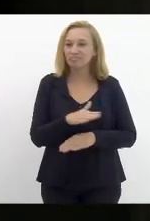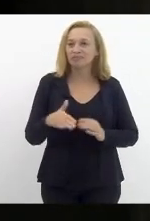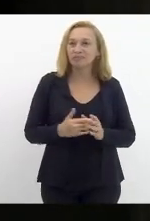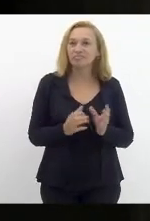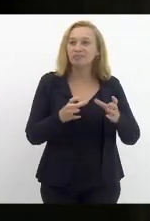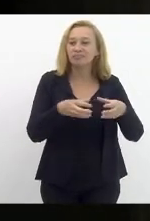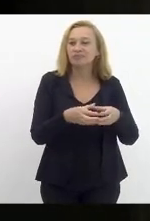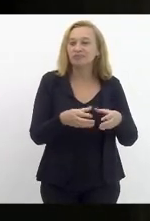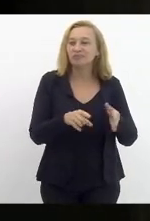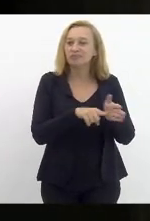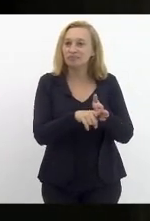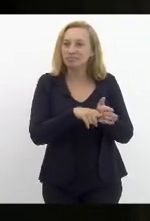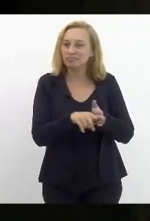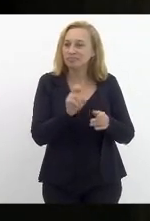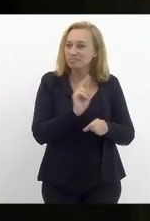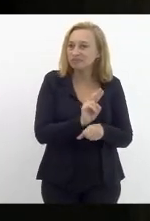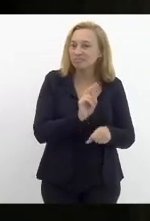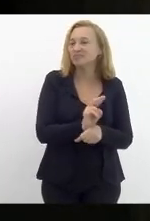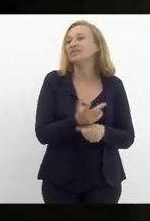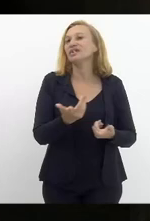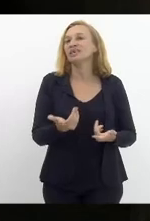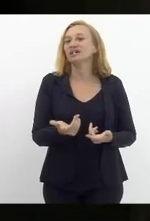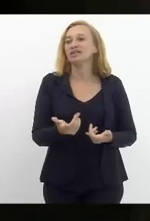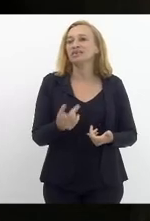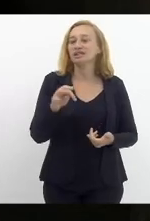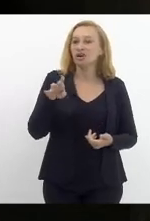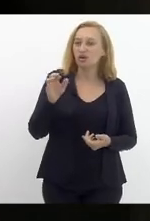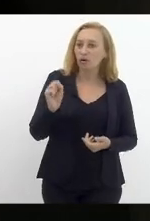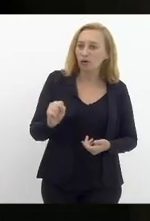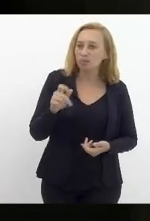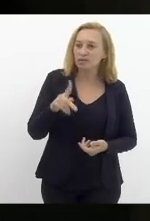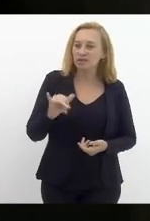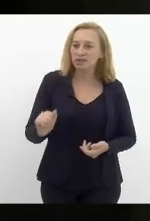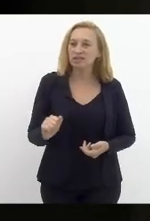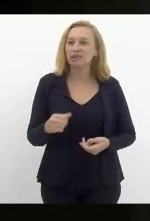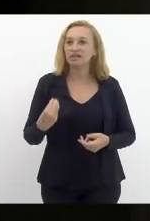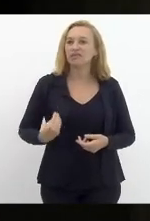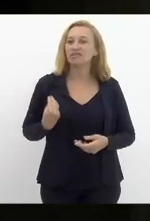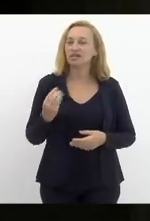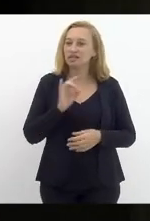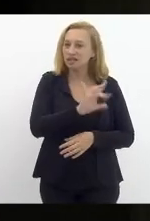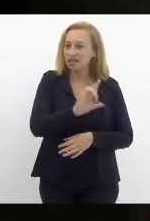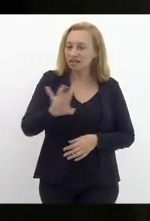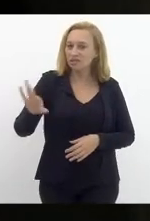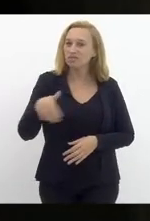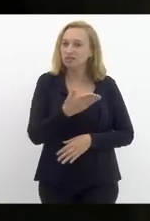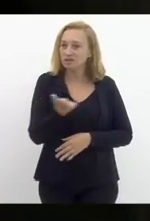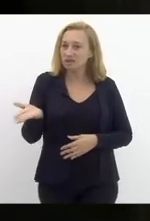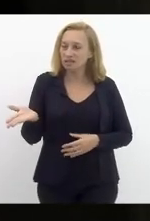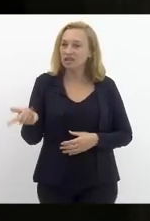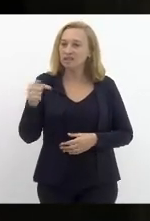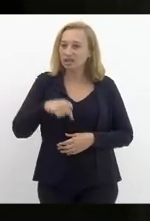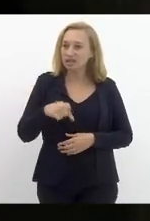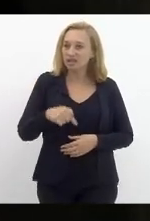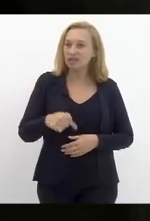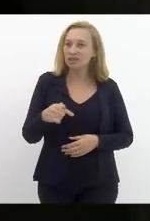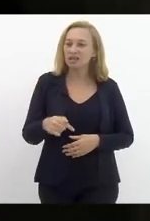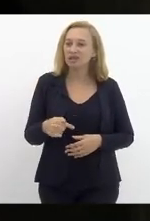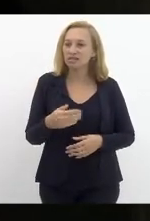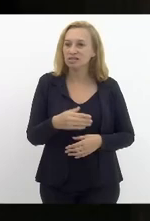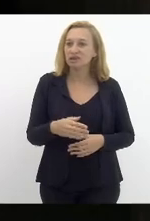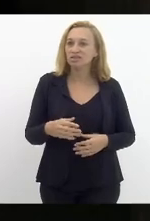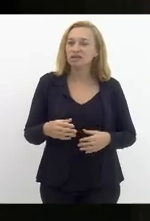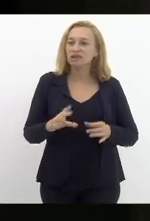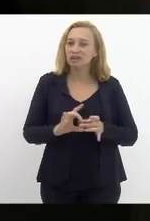de inspetores, investigadores, de necrópsia, a presença de cada um de vocês aqui, das autoridades, do espaço que